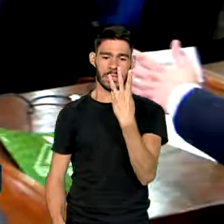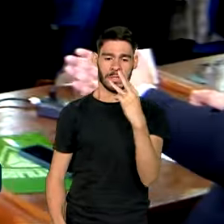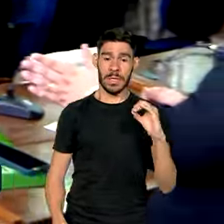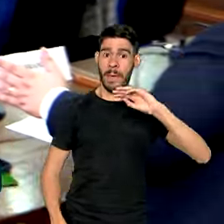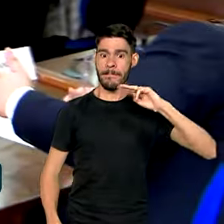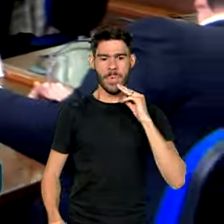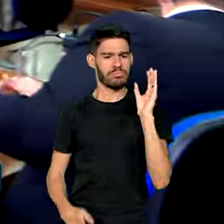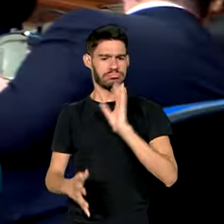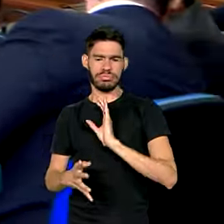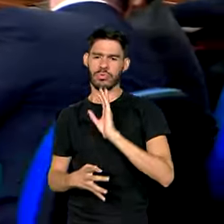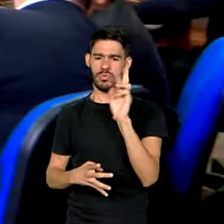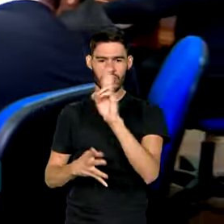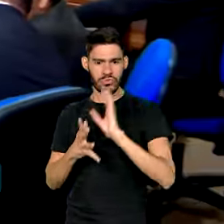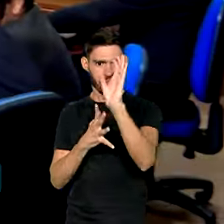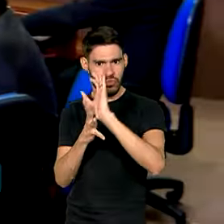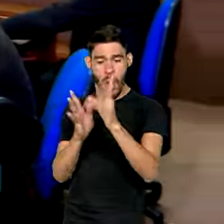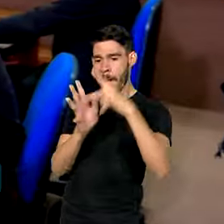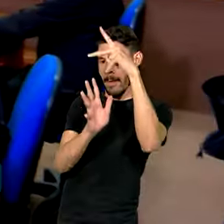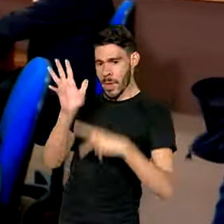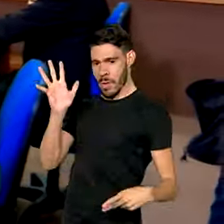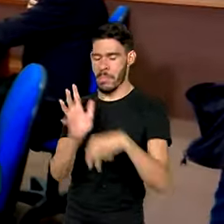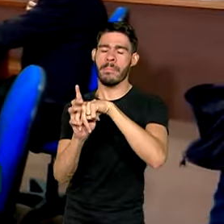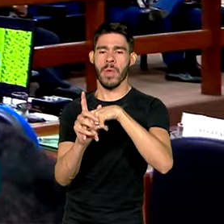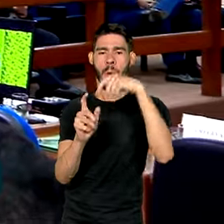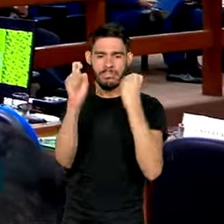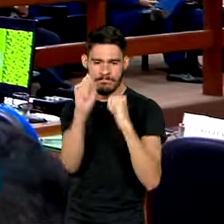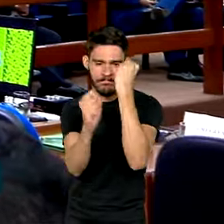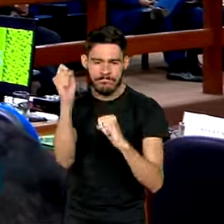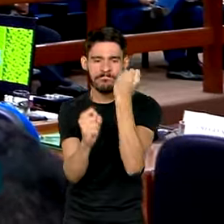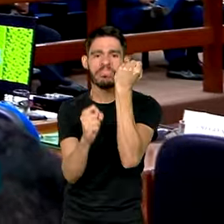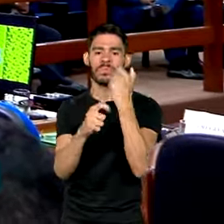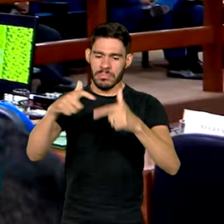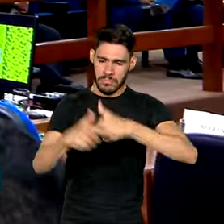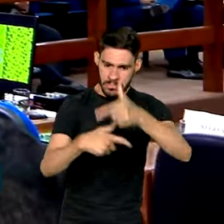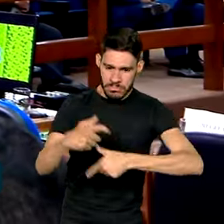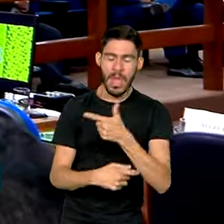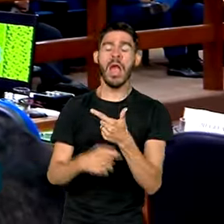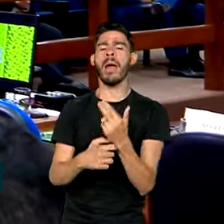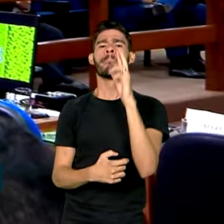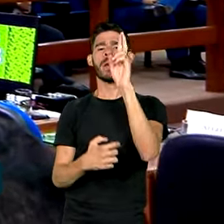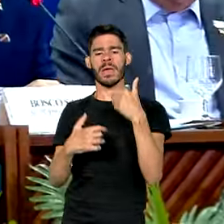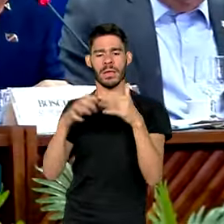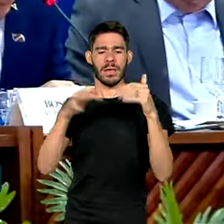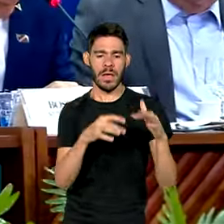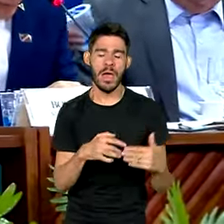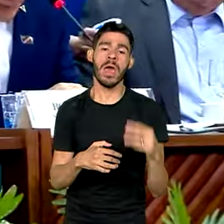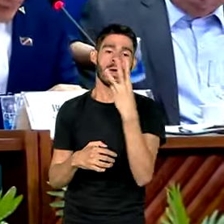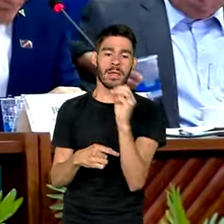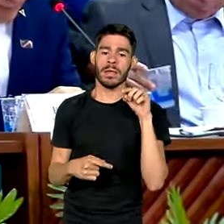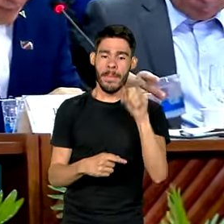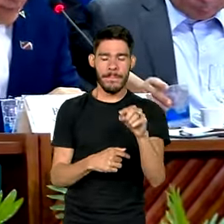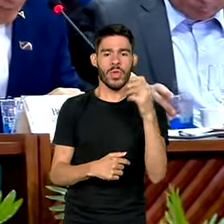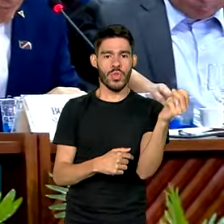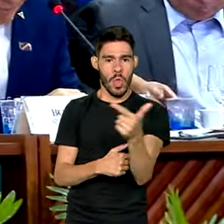1.230.000.000 de reais para 33 projetos industriais e de serviços. A expectativa é criar mais de 1.000 novos empregos e um